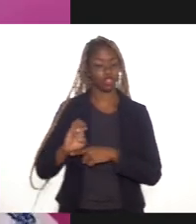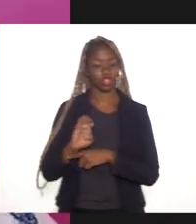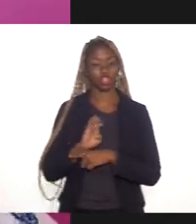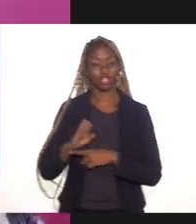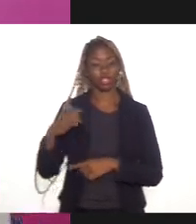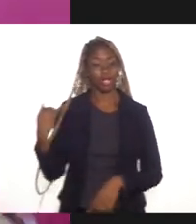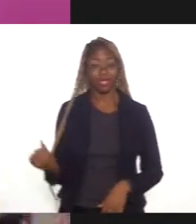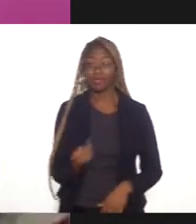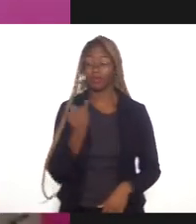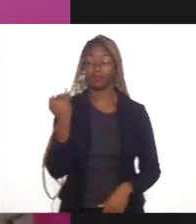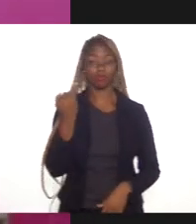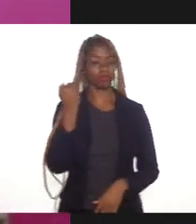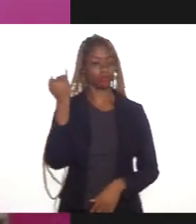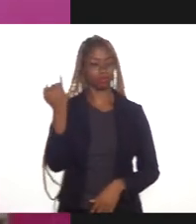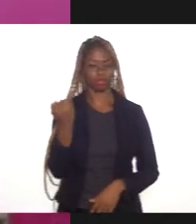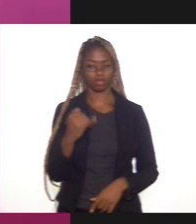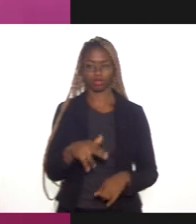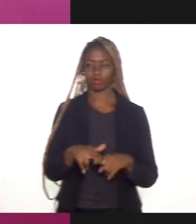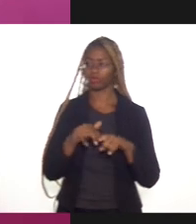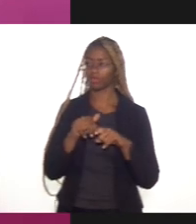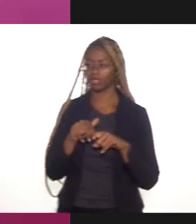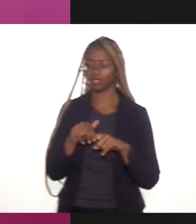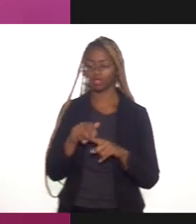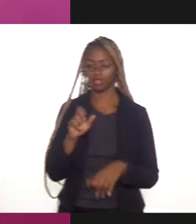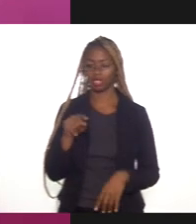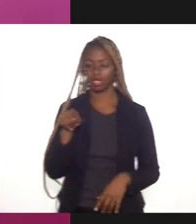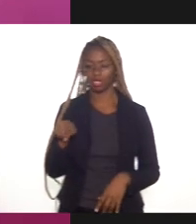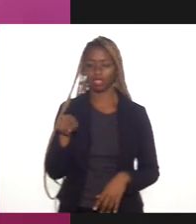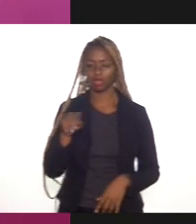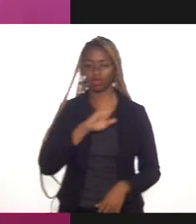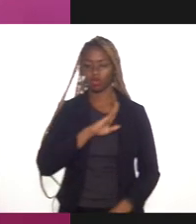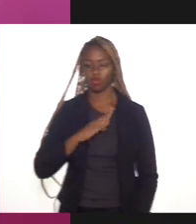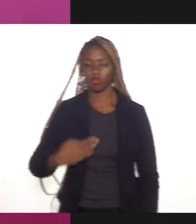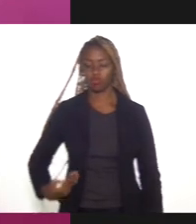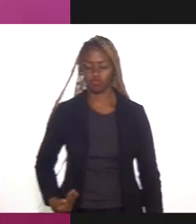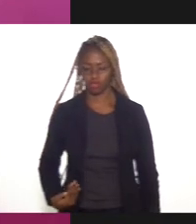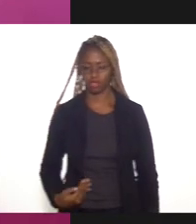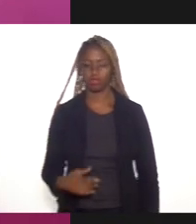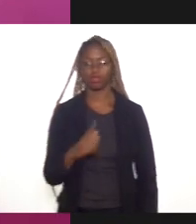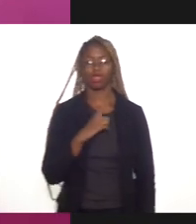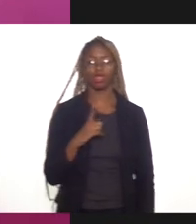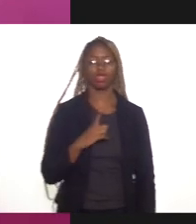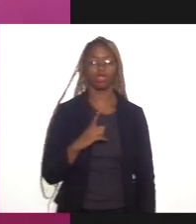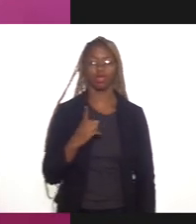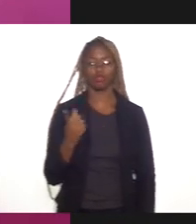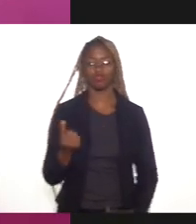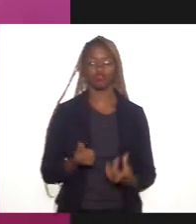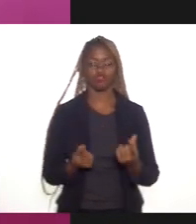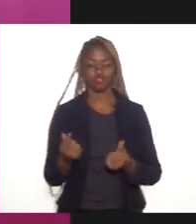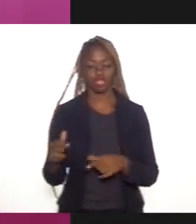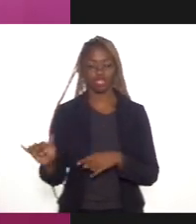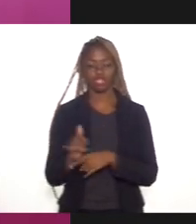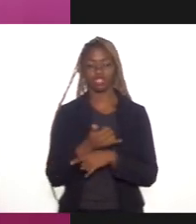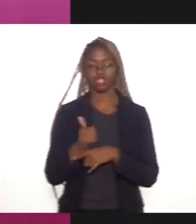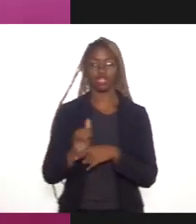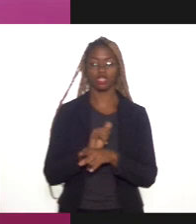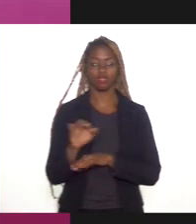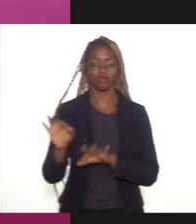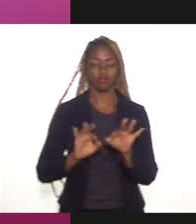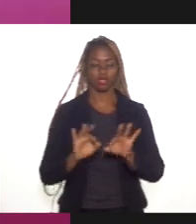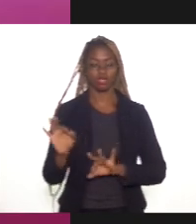fundamental, porque é da onde o governo tira as suas estratégias e o seu